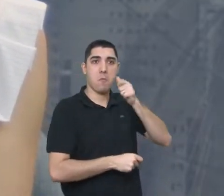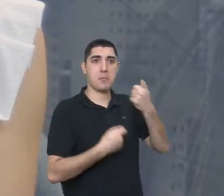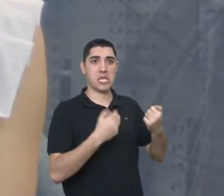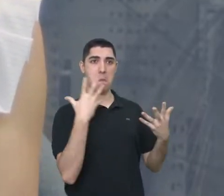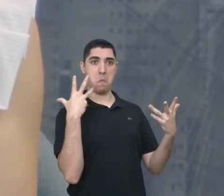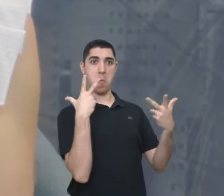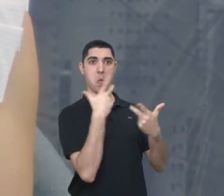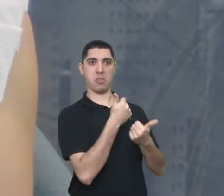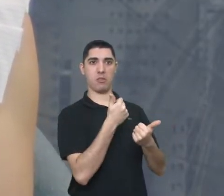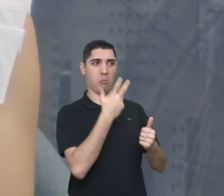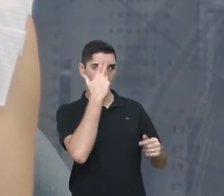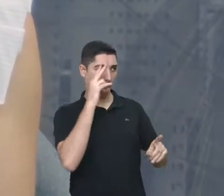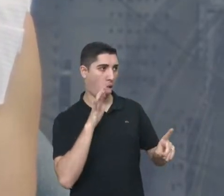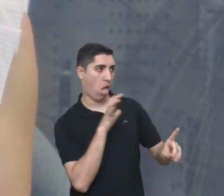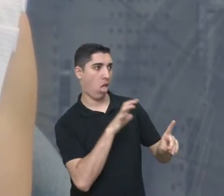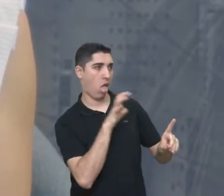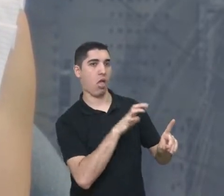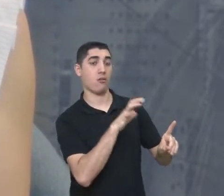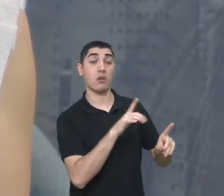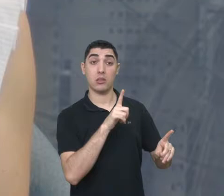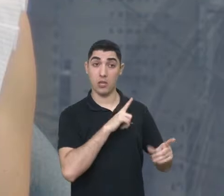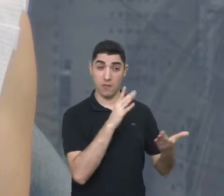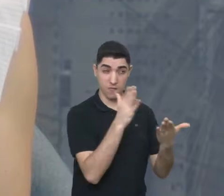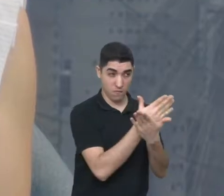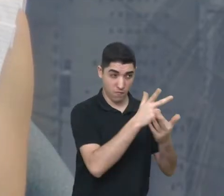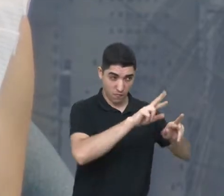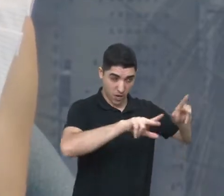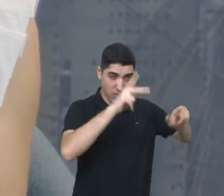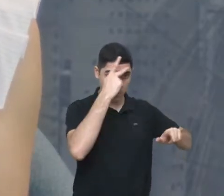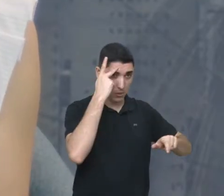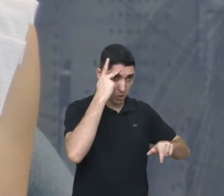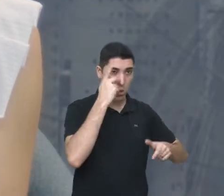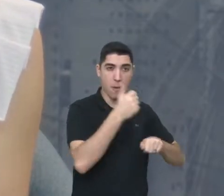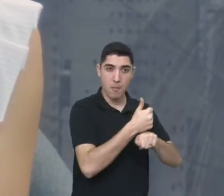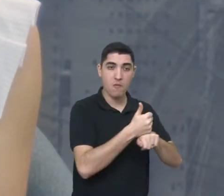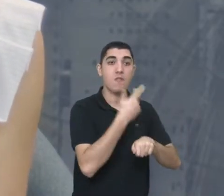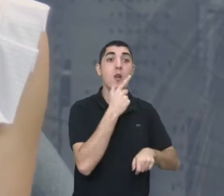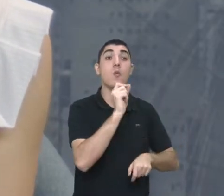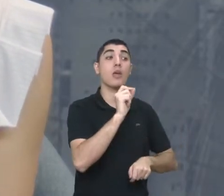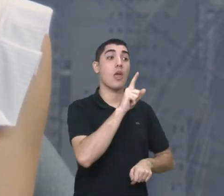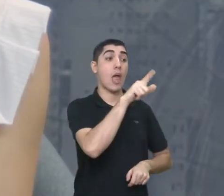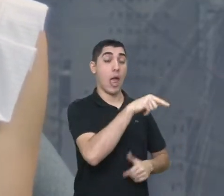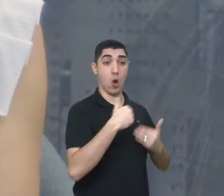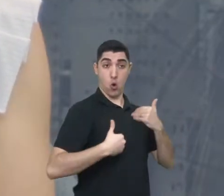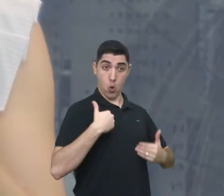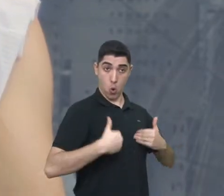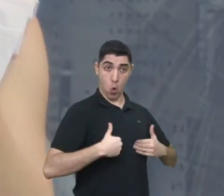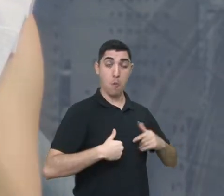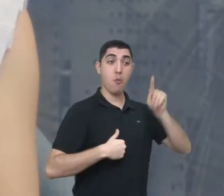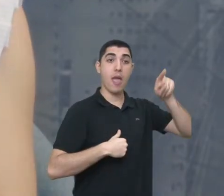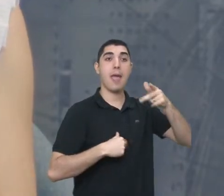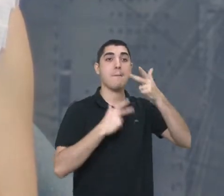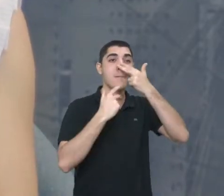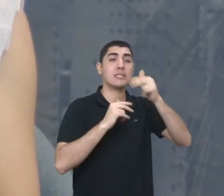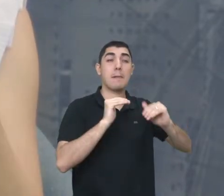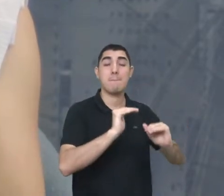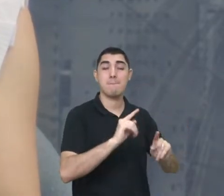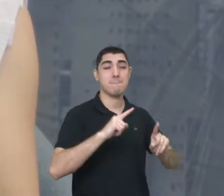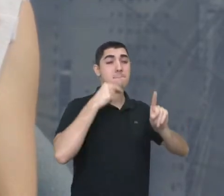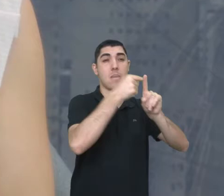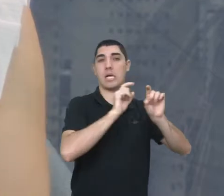mulheres, né? Tem vários autores que colocam que a moeda de valor da mulher é o corpo. Então, mesmo que ela